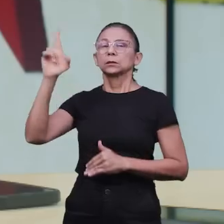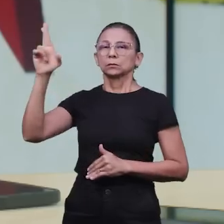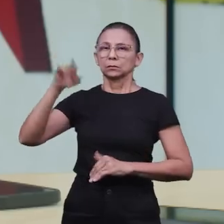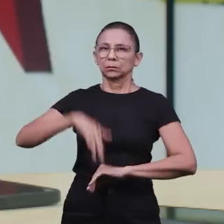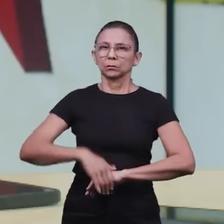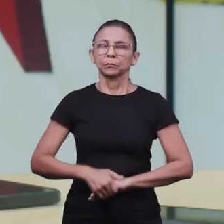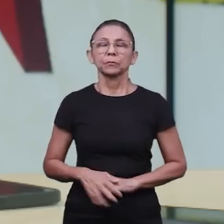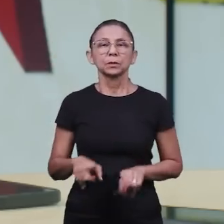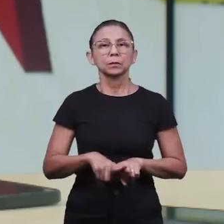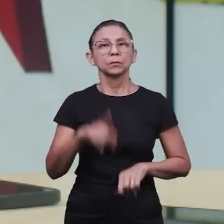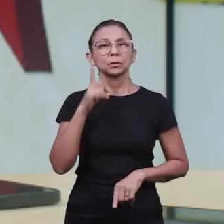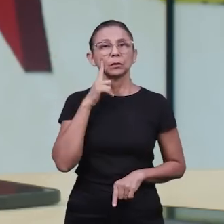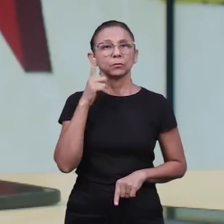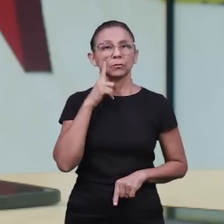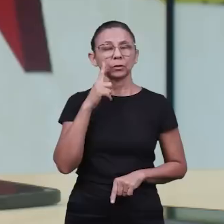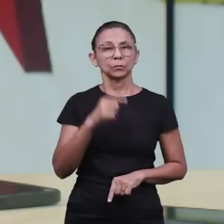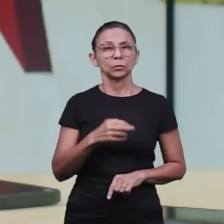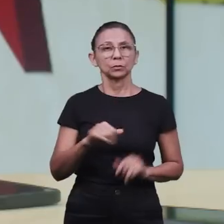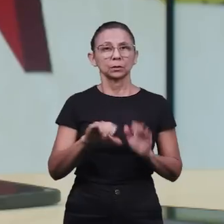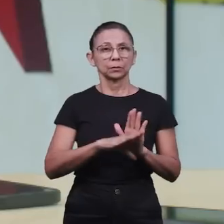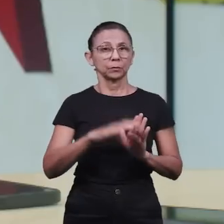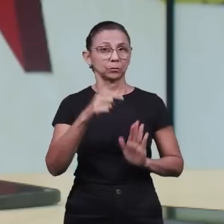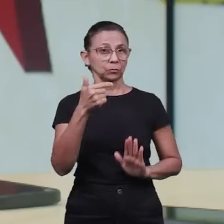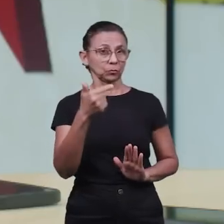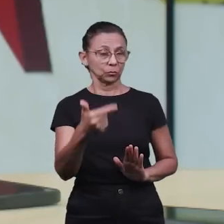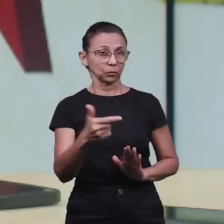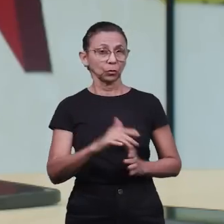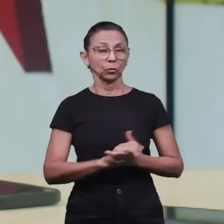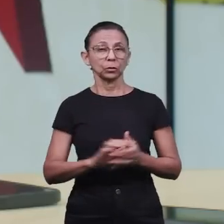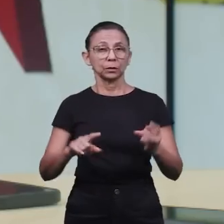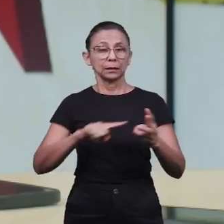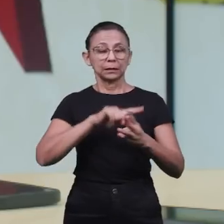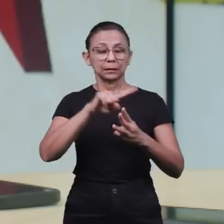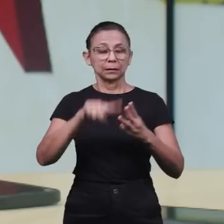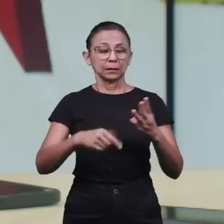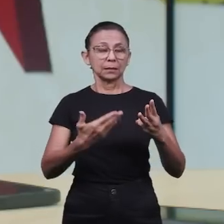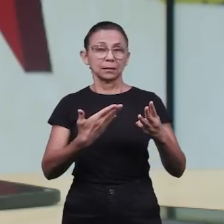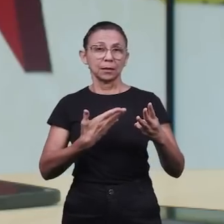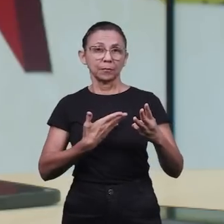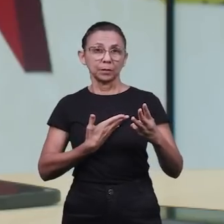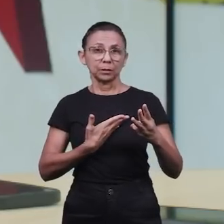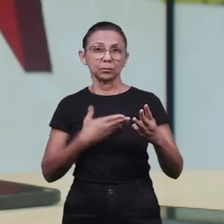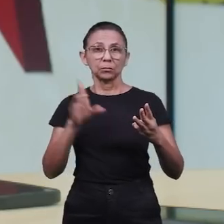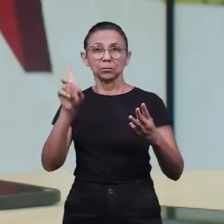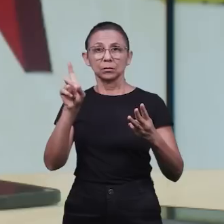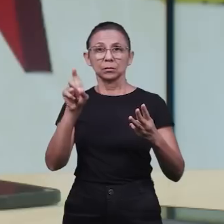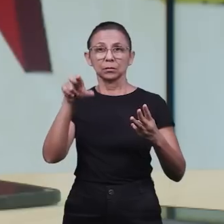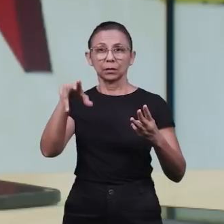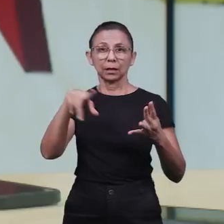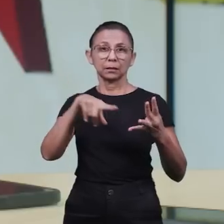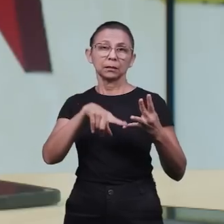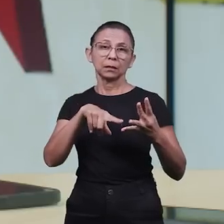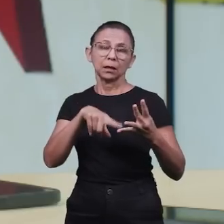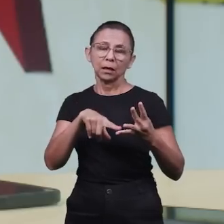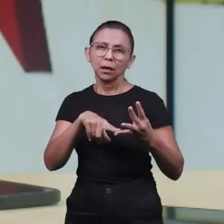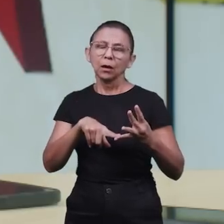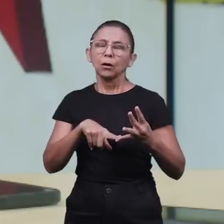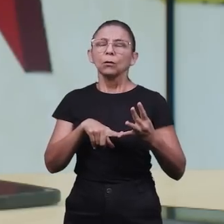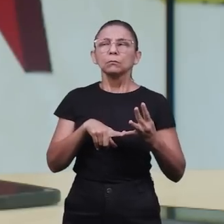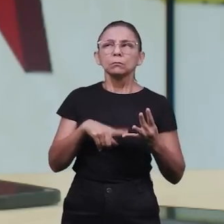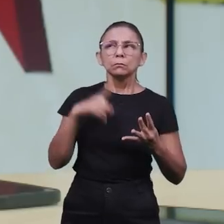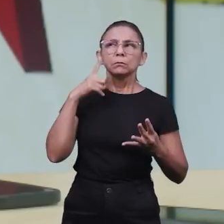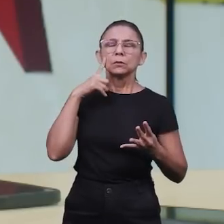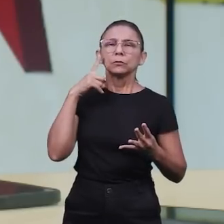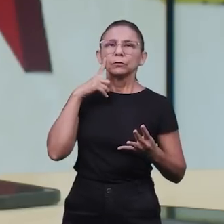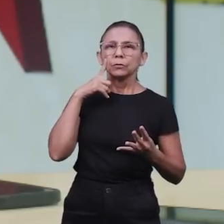ali, na vida de Daniel e dos seus amigos, dos seus 3 amigos, ali uma operação do Senhor, no